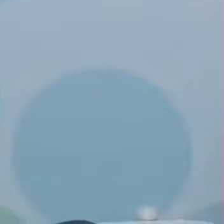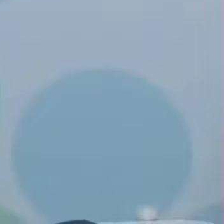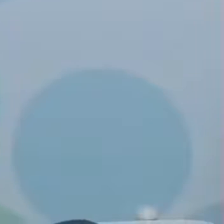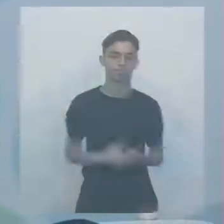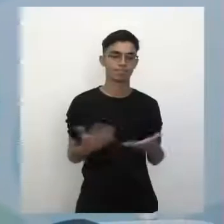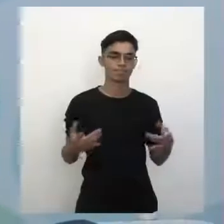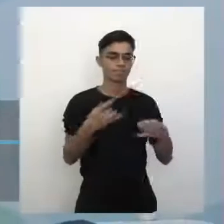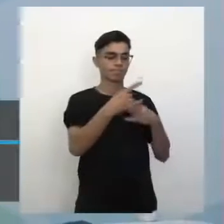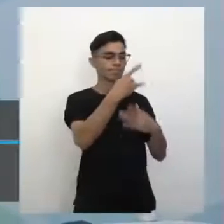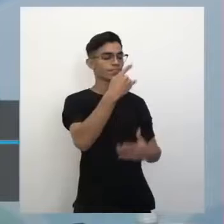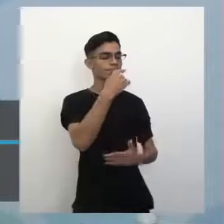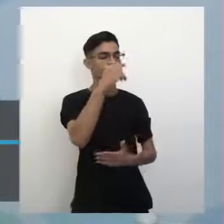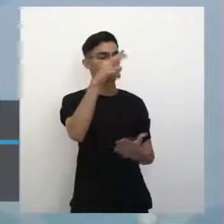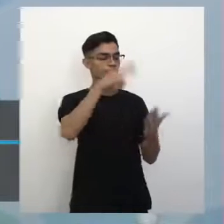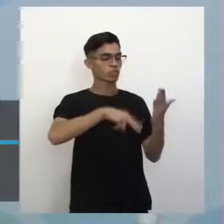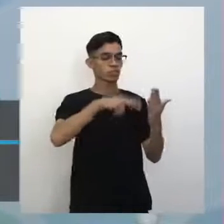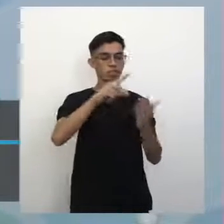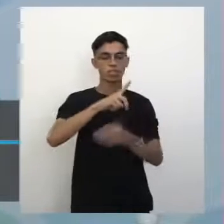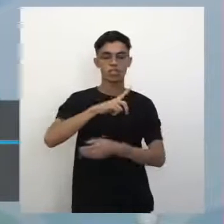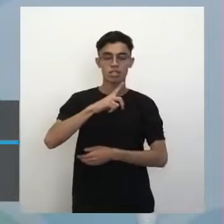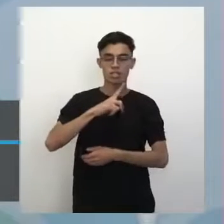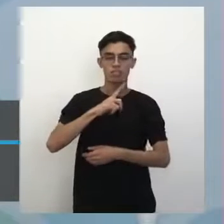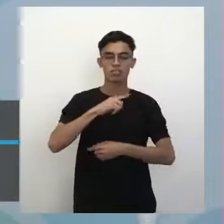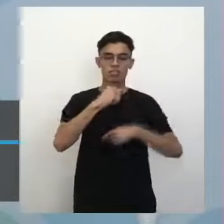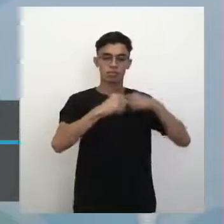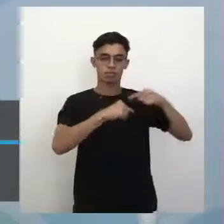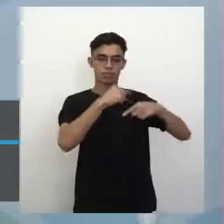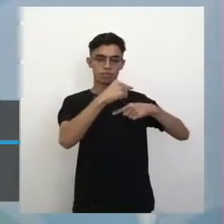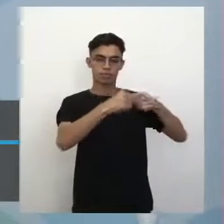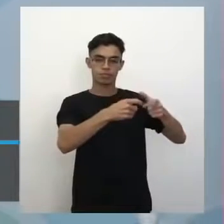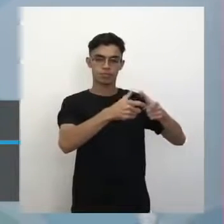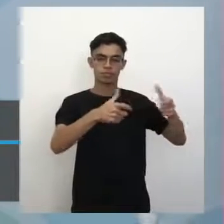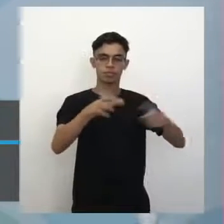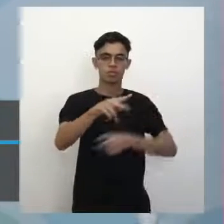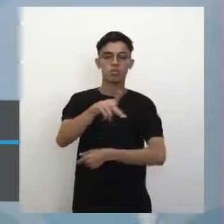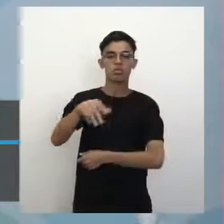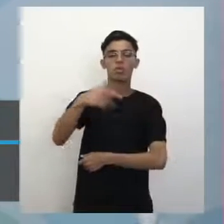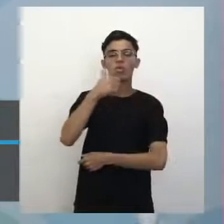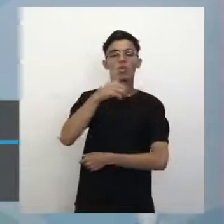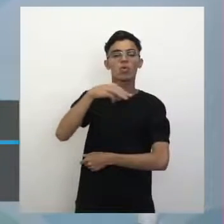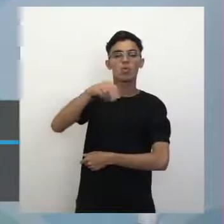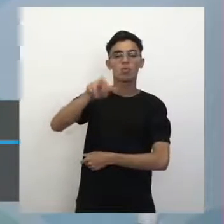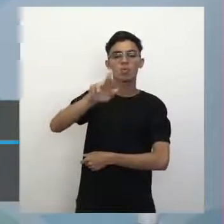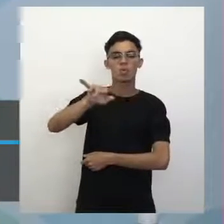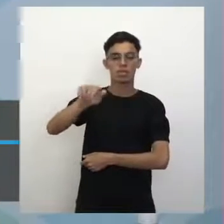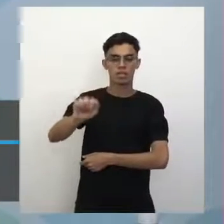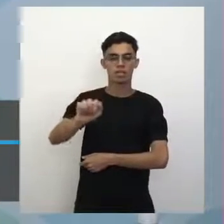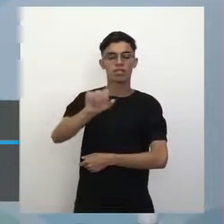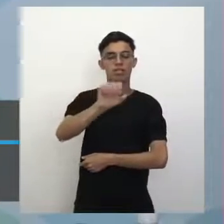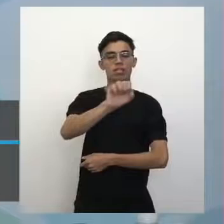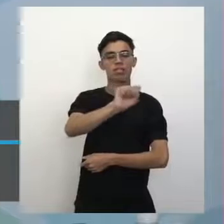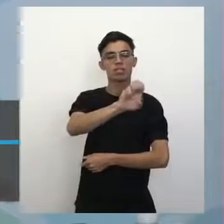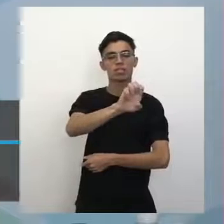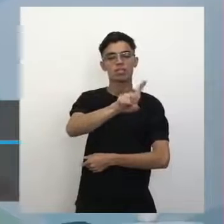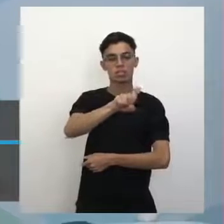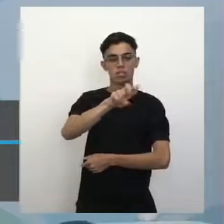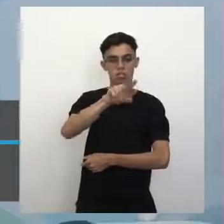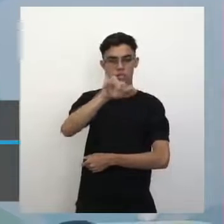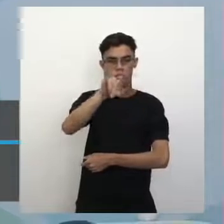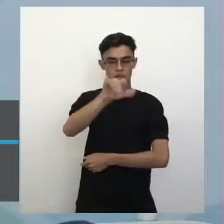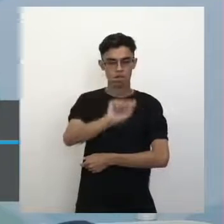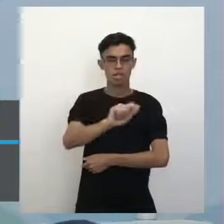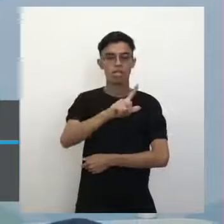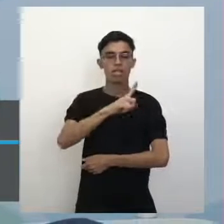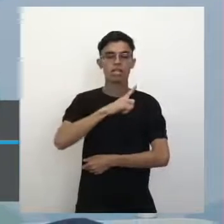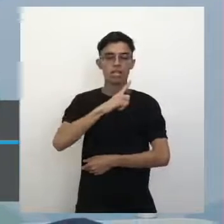É bem como você falou mesmo, né, Joel? Tem a reprodução aqui, ó. Pro Maria colocou sexuada, tem troca de material genético,